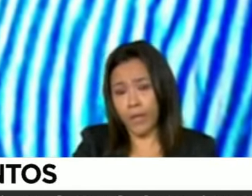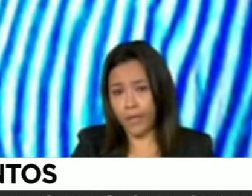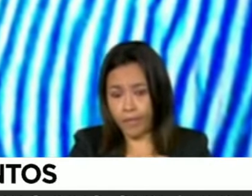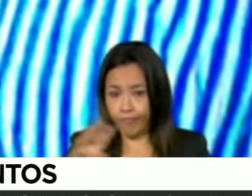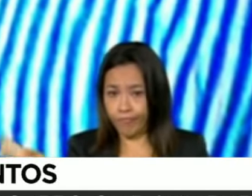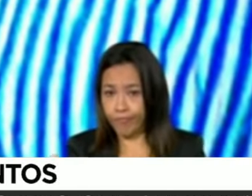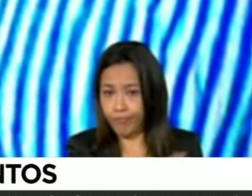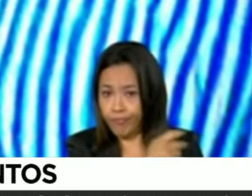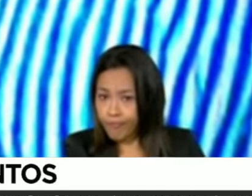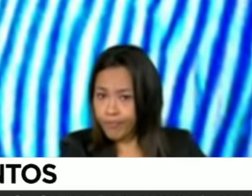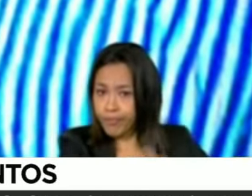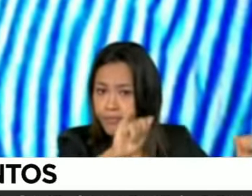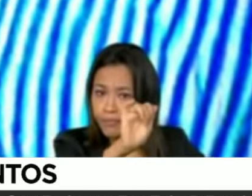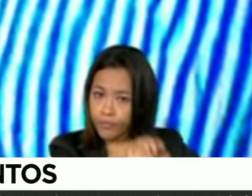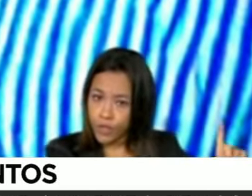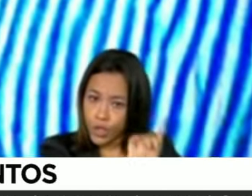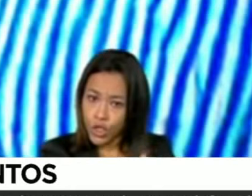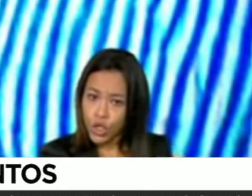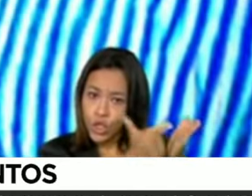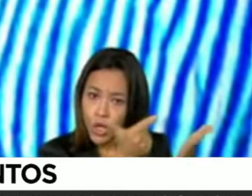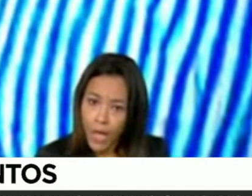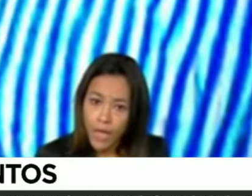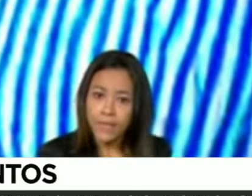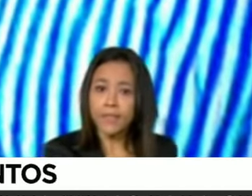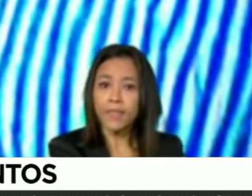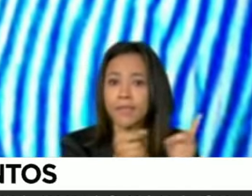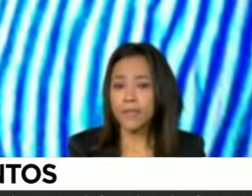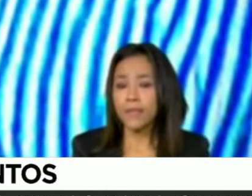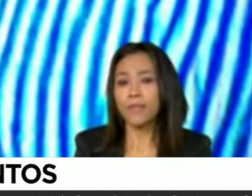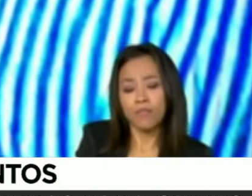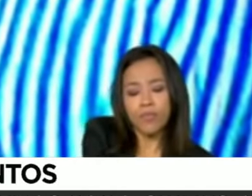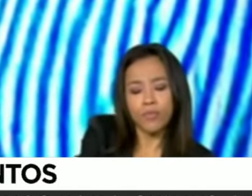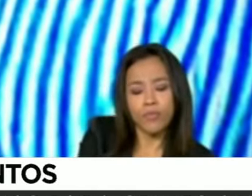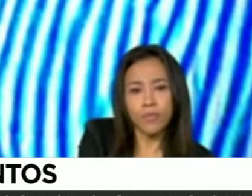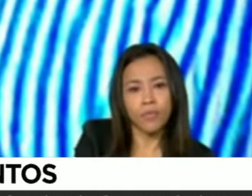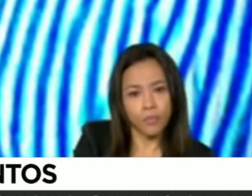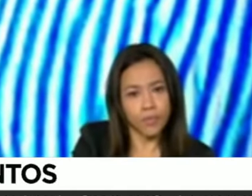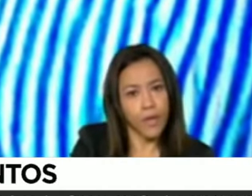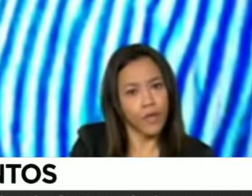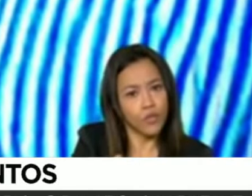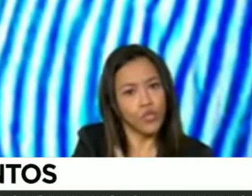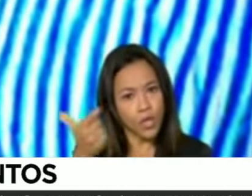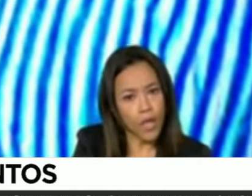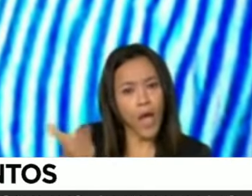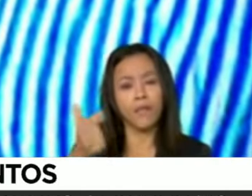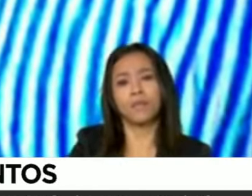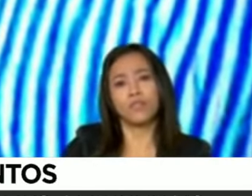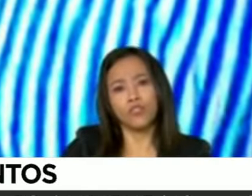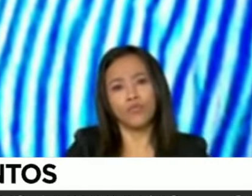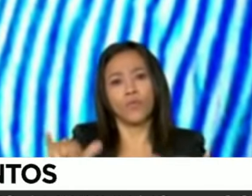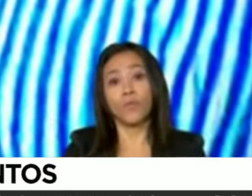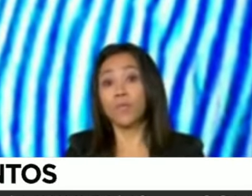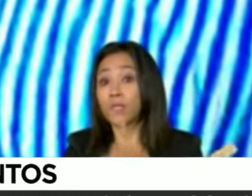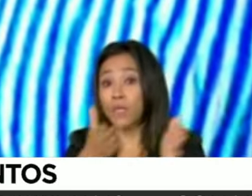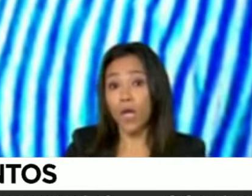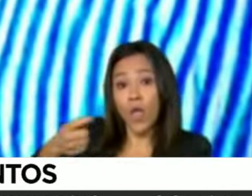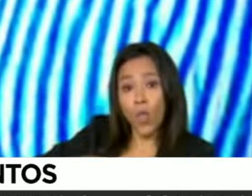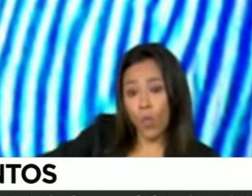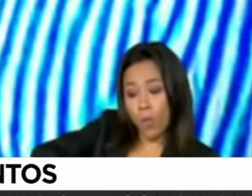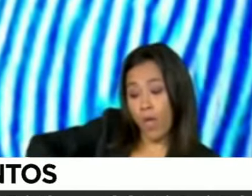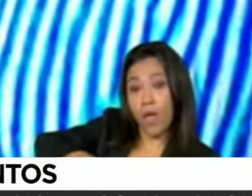jornais, repercute nos editoriais dos jornais, repercute no chamado mercado. É